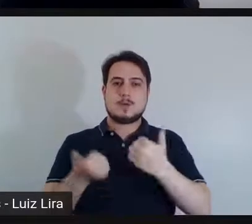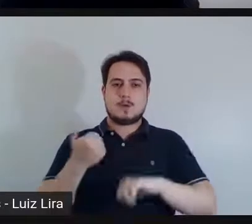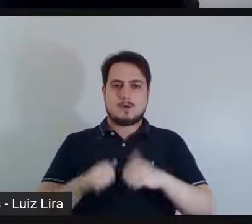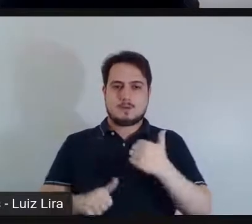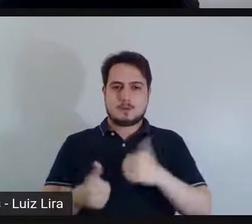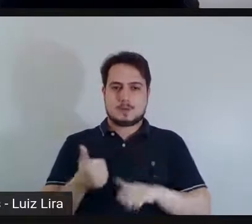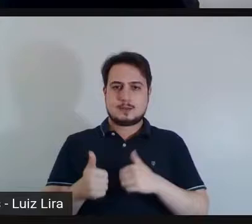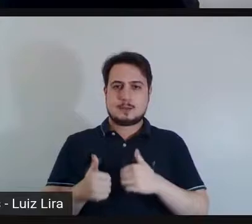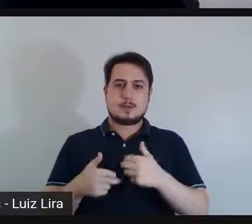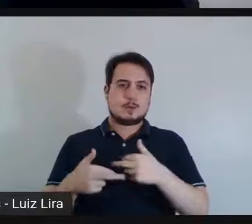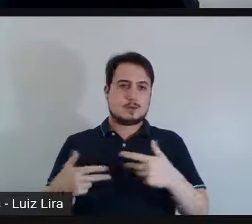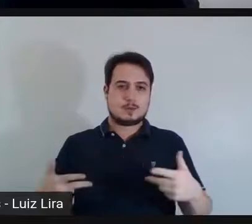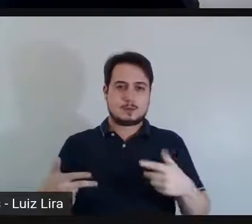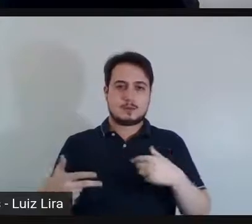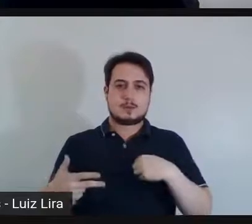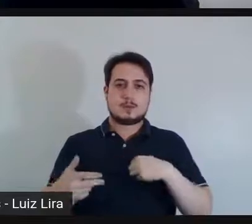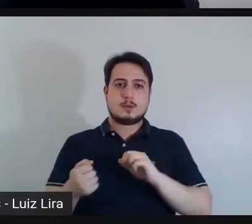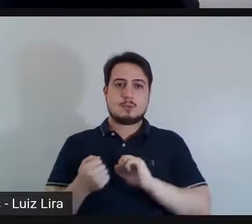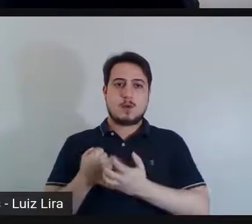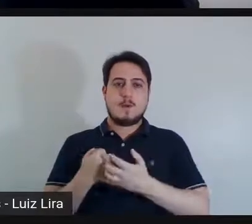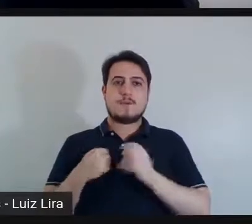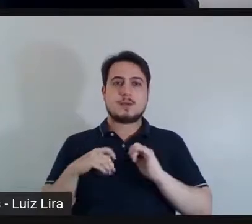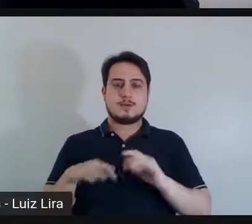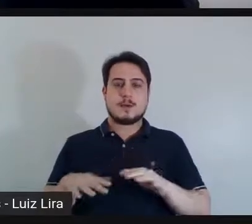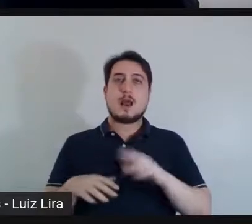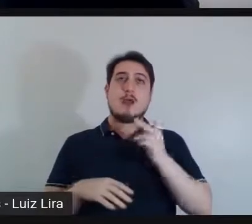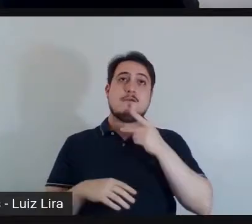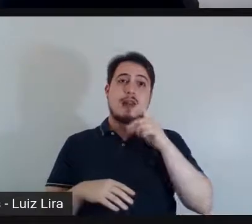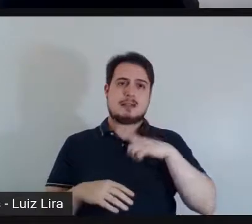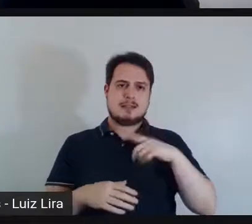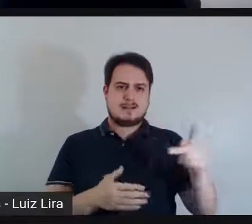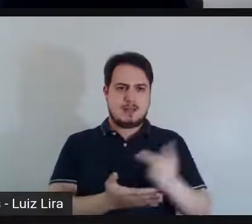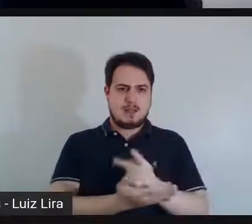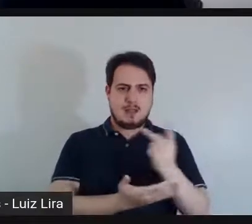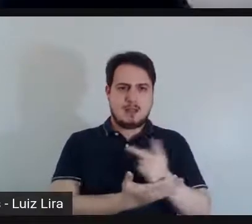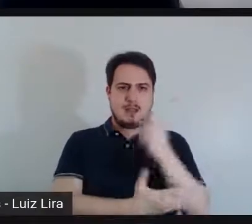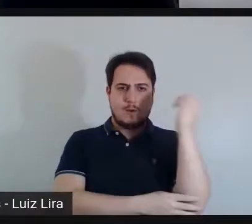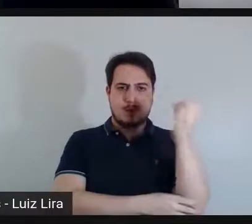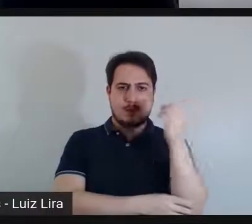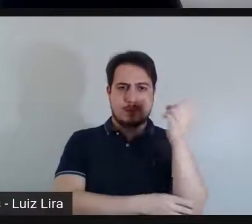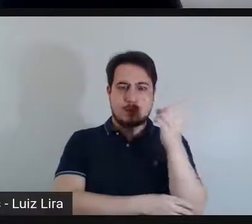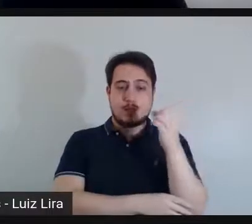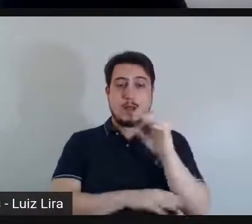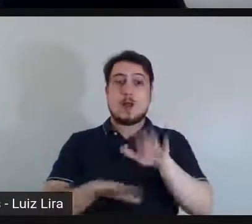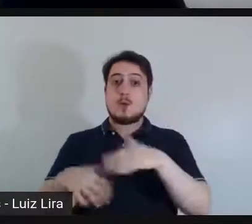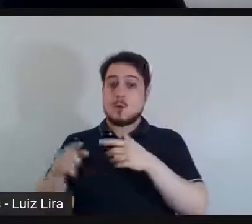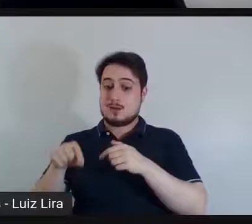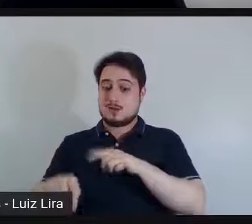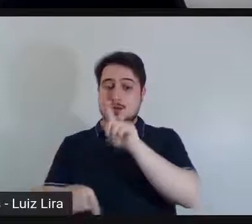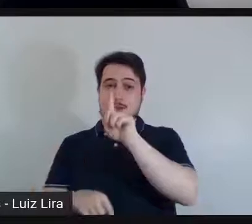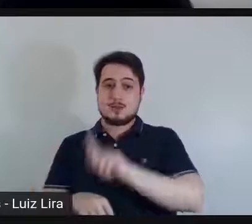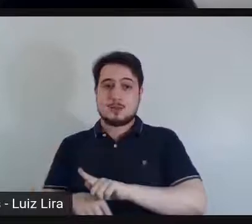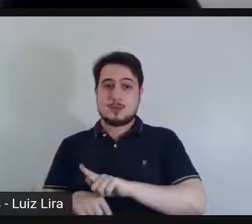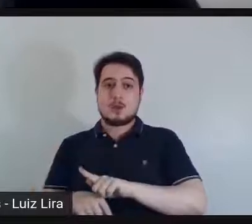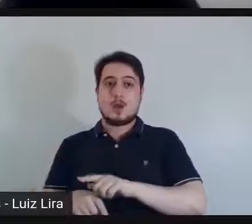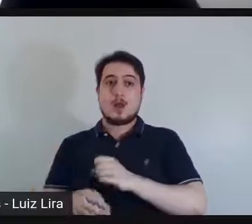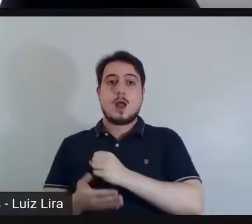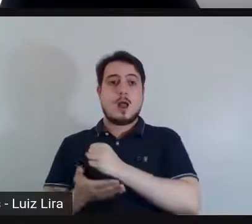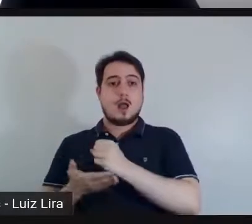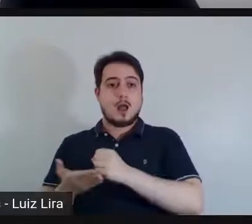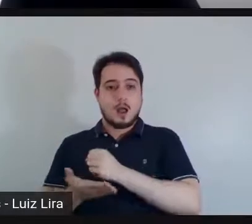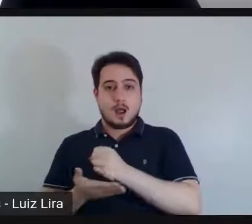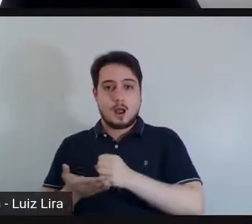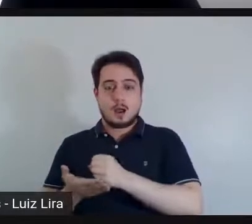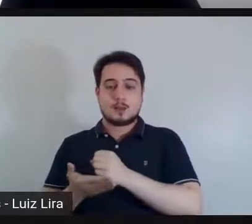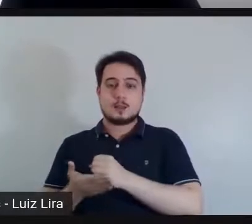alguma coisa relacionada à Covid, por exemplo, falar que teve um erro grosseiro quando o gestor decidiu embasado no mesmo